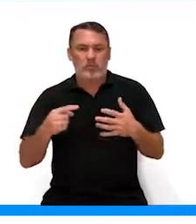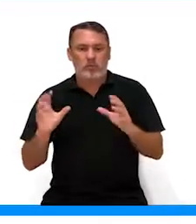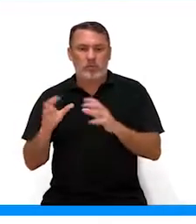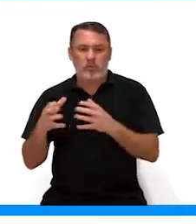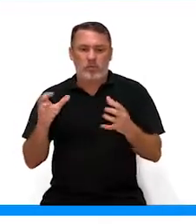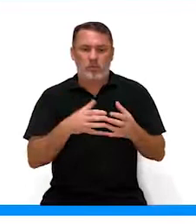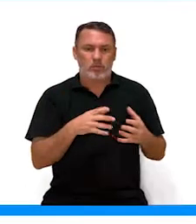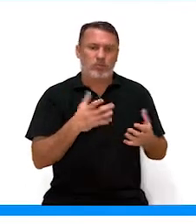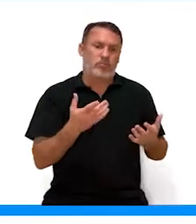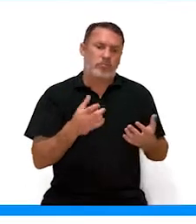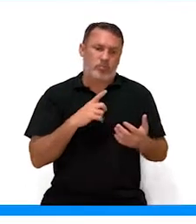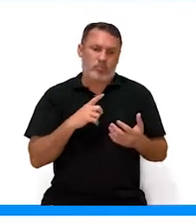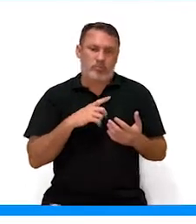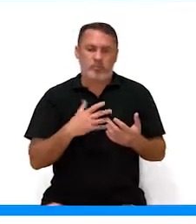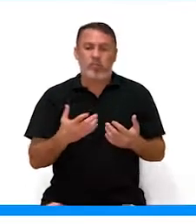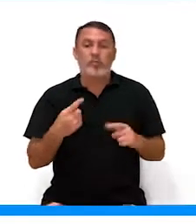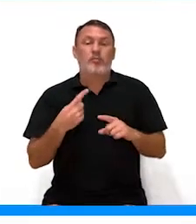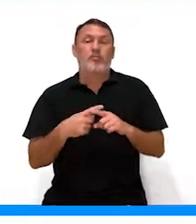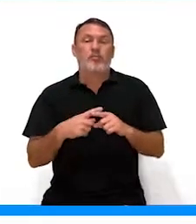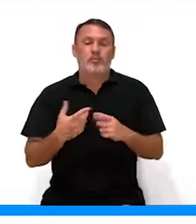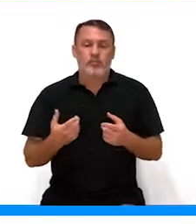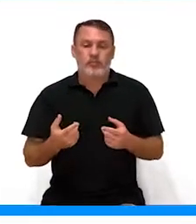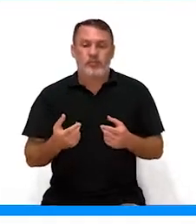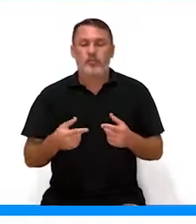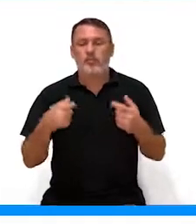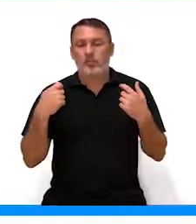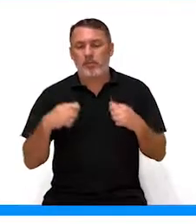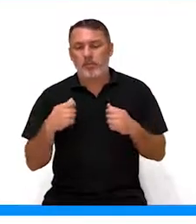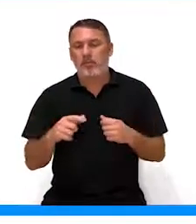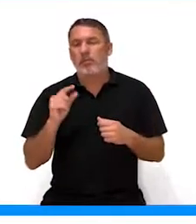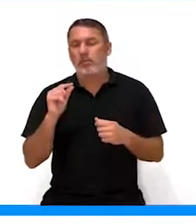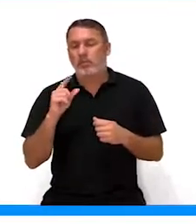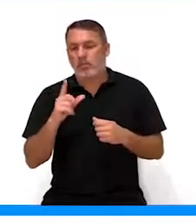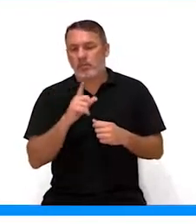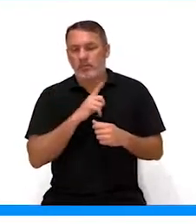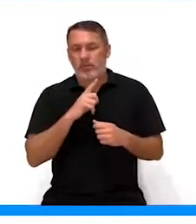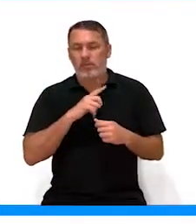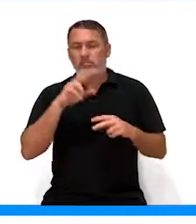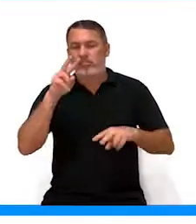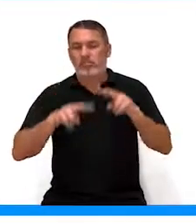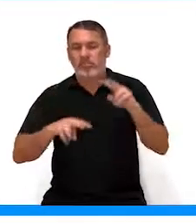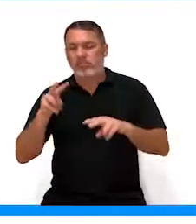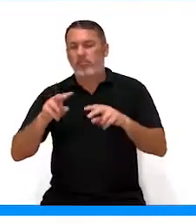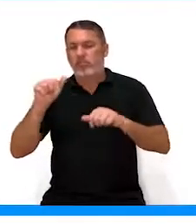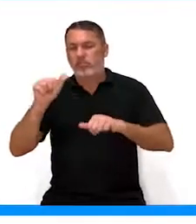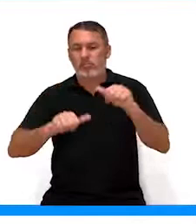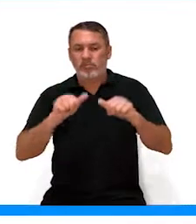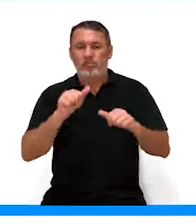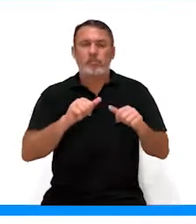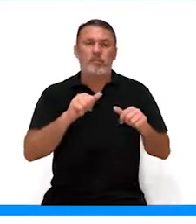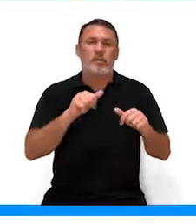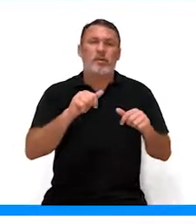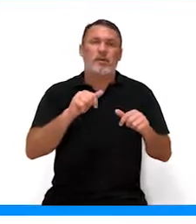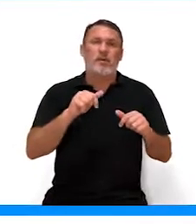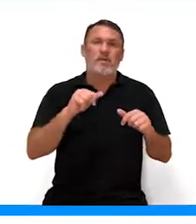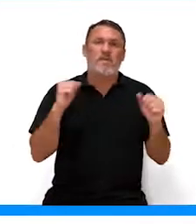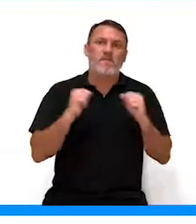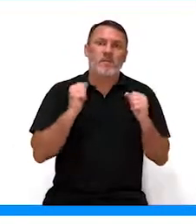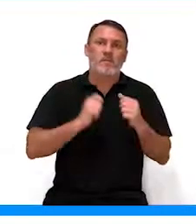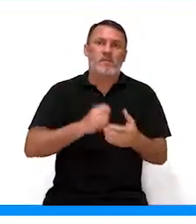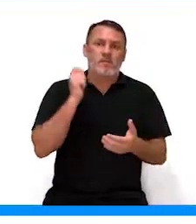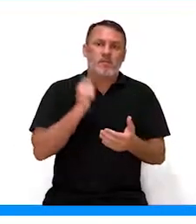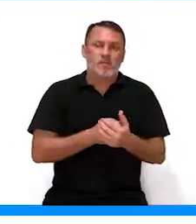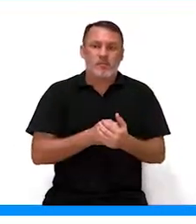tendo uma quantidade de tecido adiposo muito grande, tipo o urso. Por quê? Eles precisam disso como estratégia de